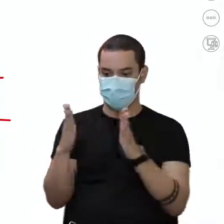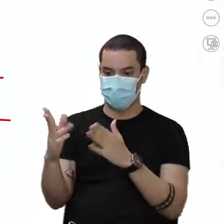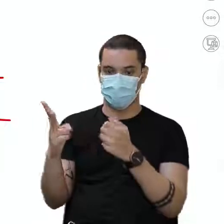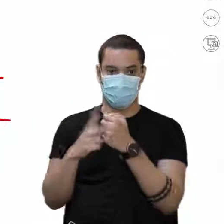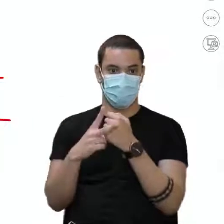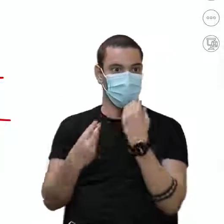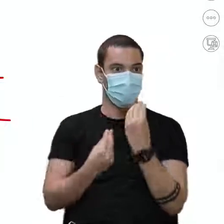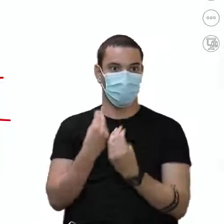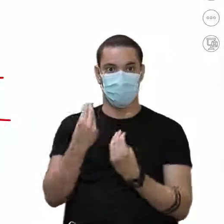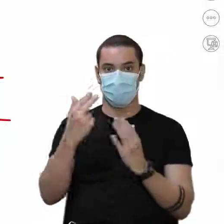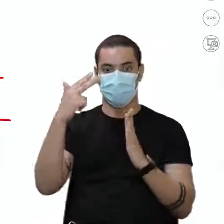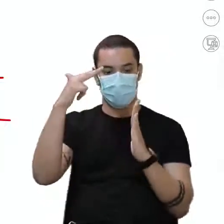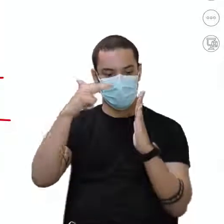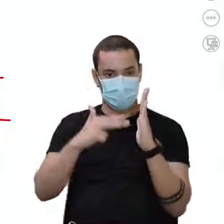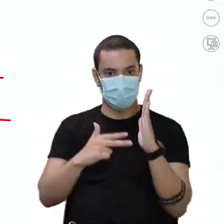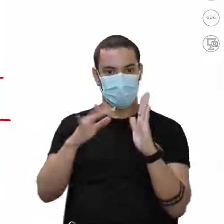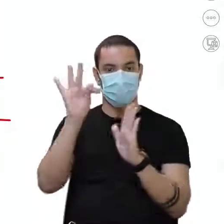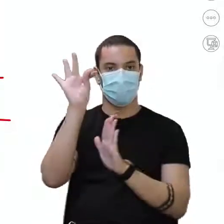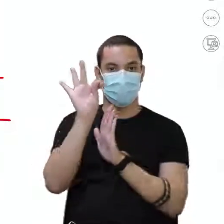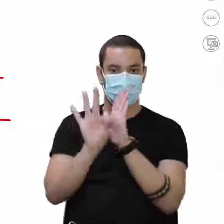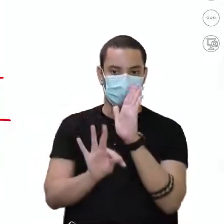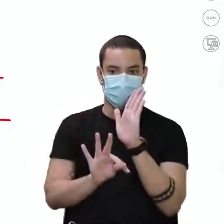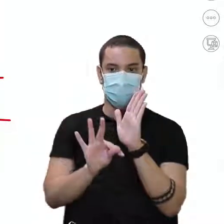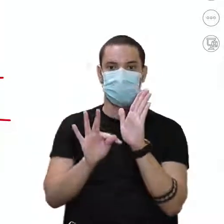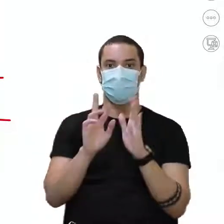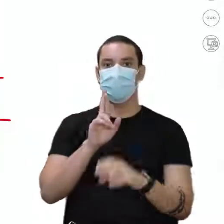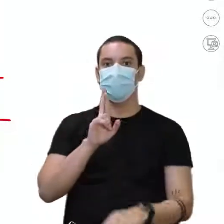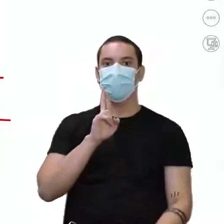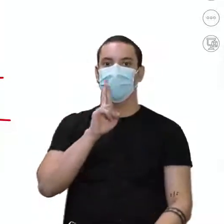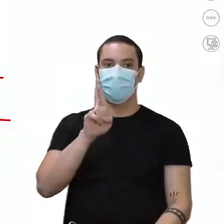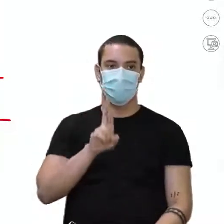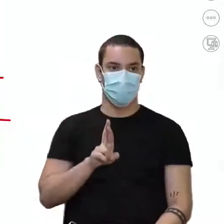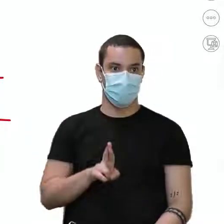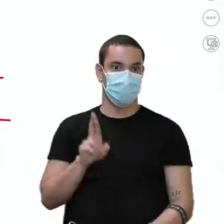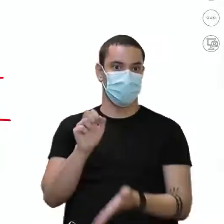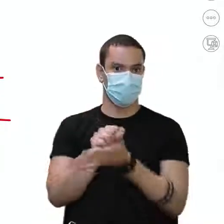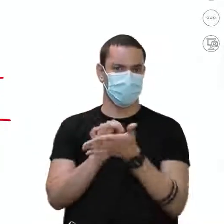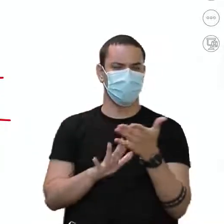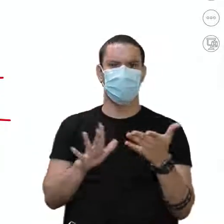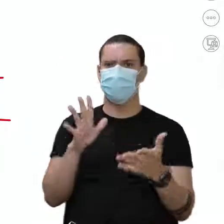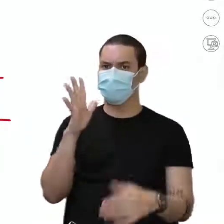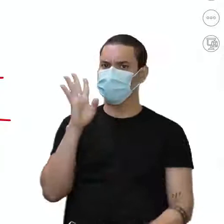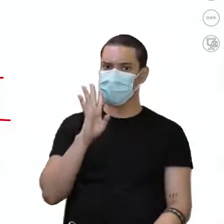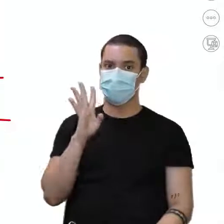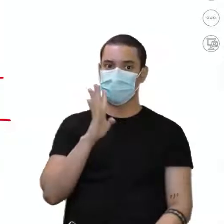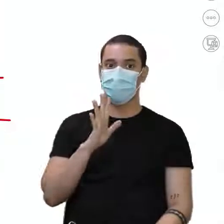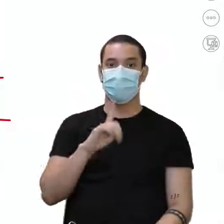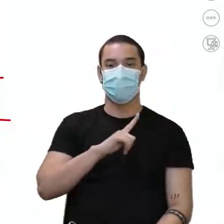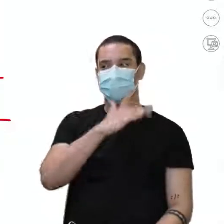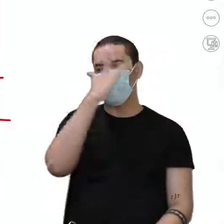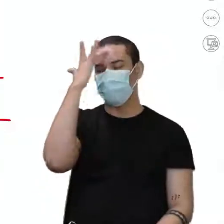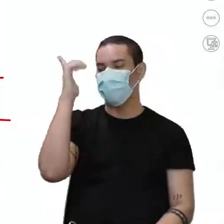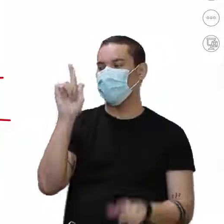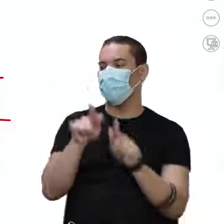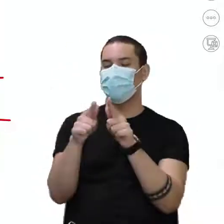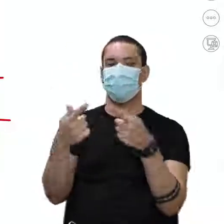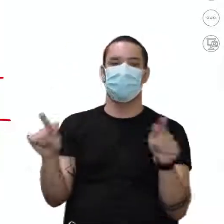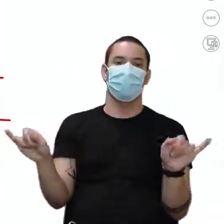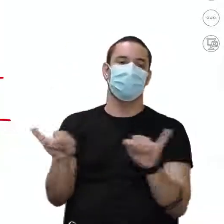ao ler um texto, enfim, ao resolver uma atividade. É interessante. Tem gente que acha que gramática é